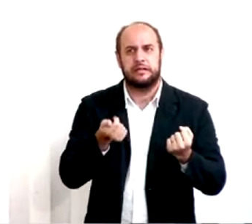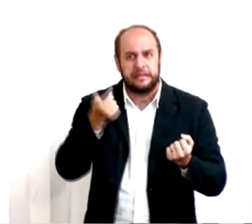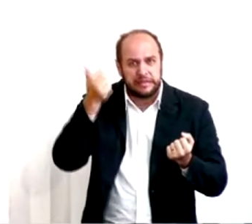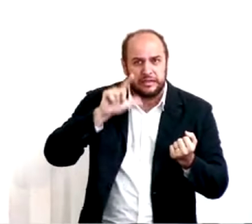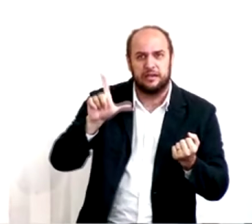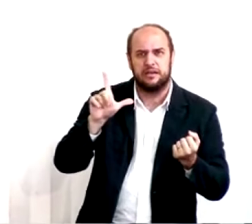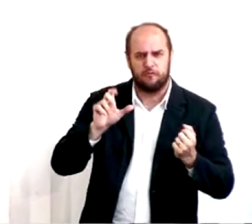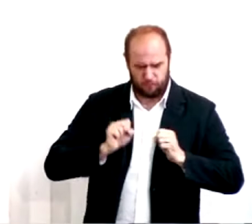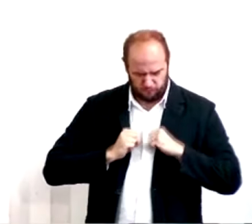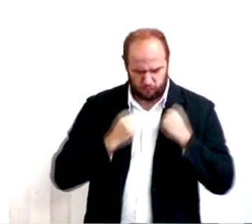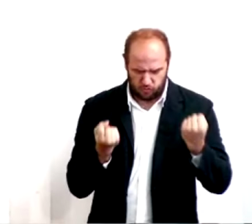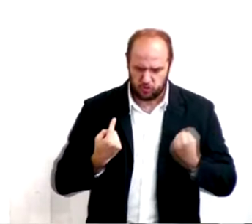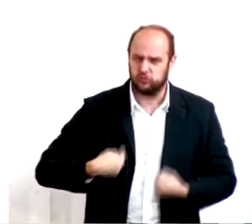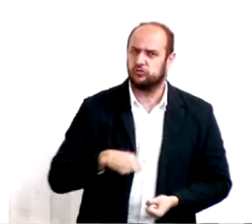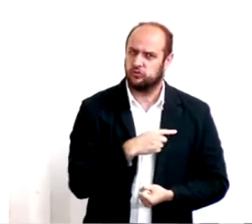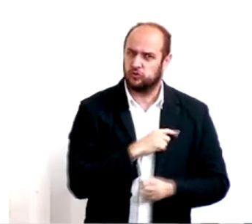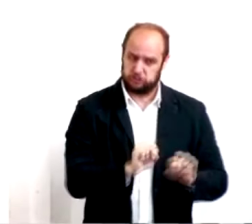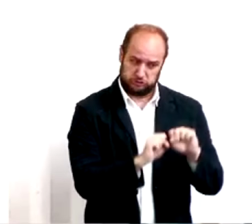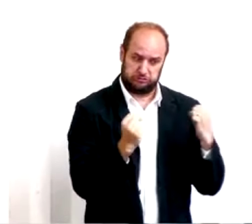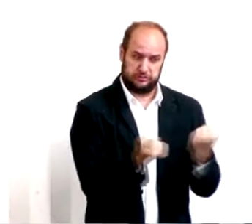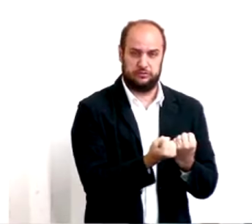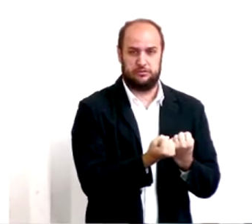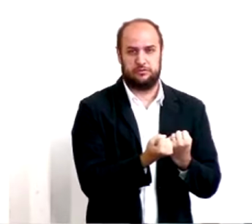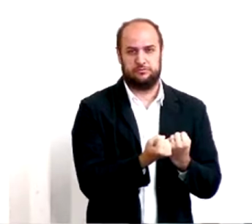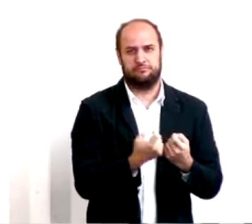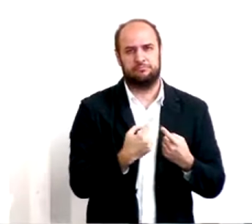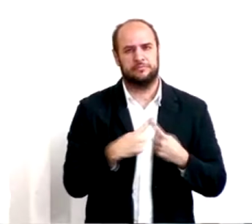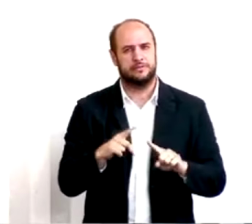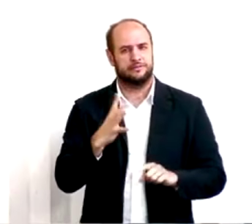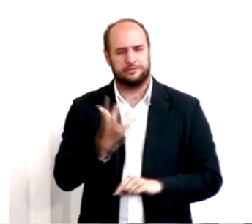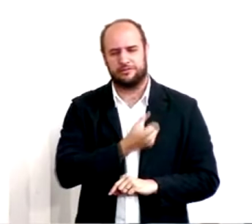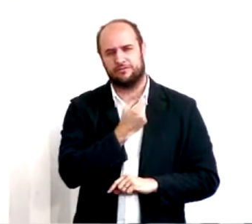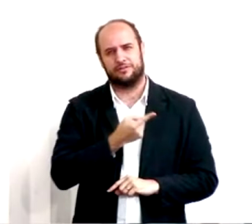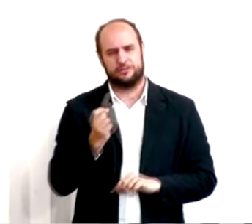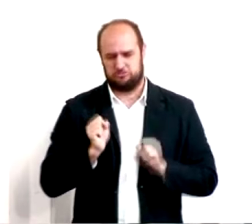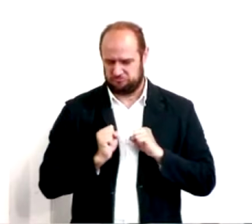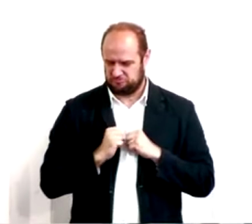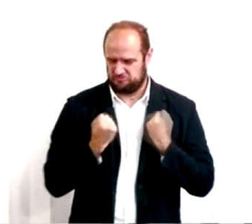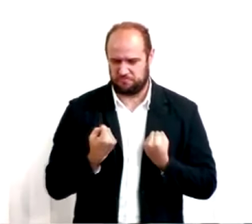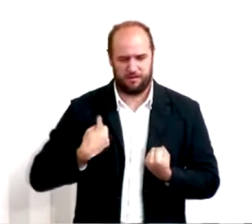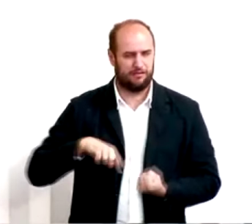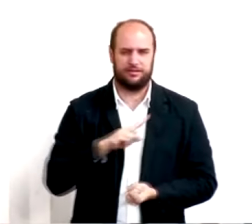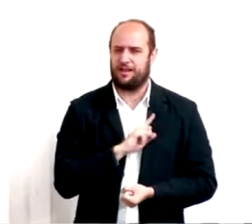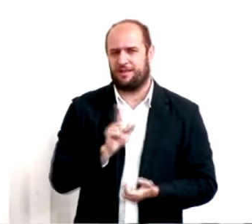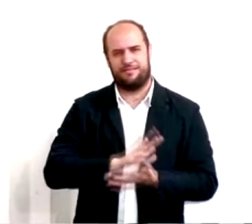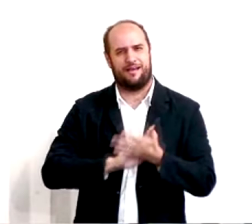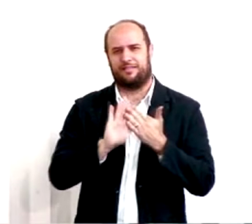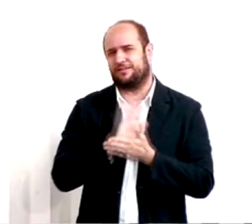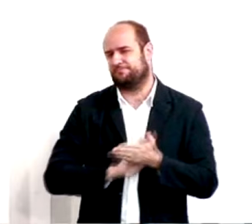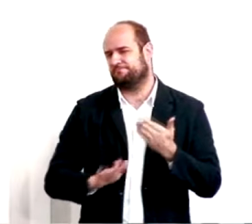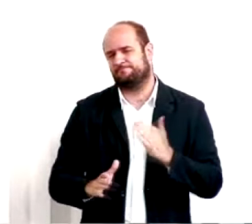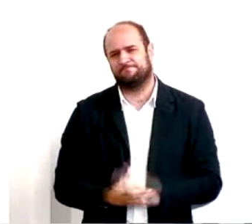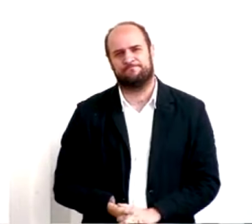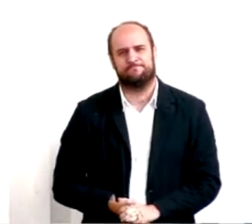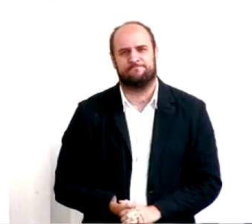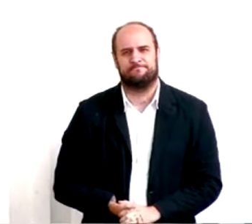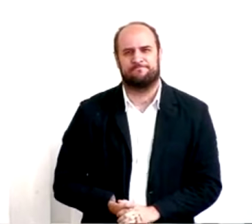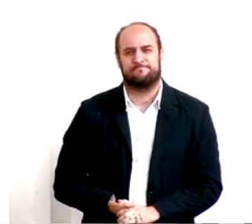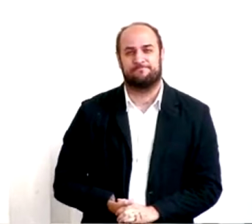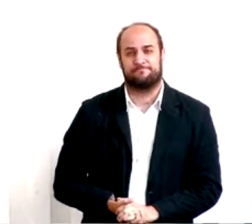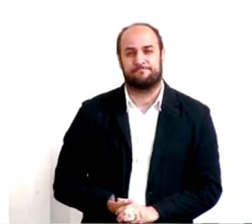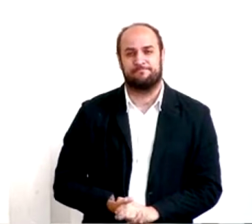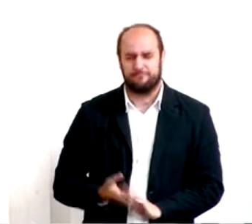ganho dos nossos esforços Mas a nossa salvação não teve nossos esforços e quando formos salvos